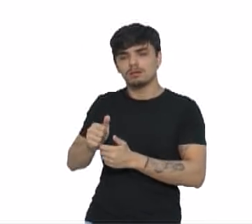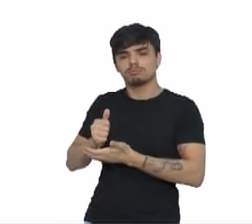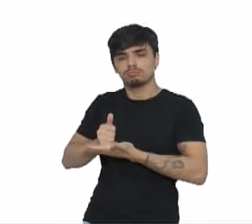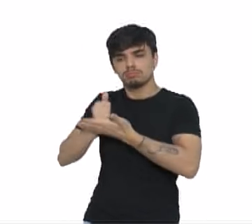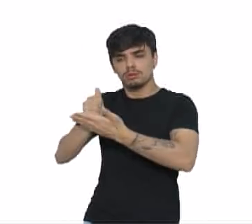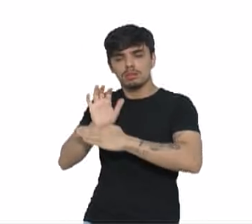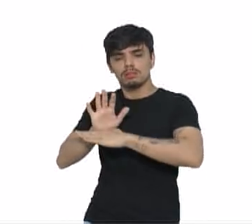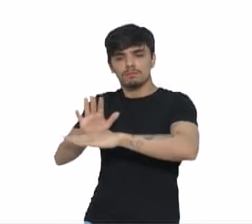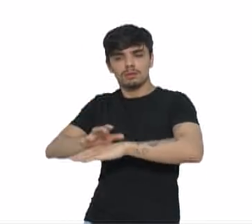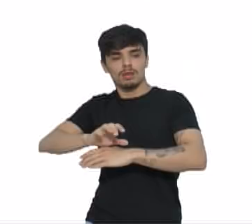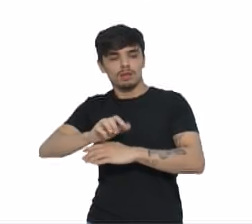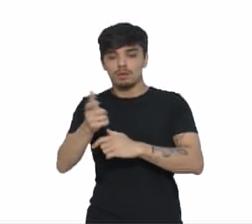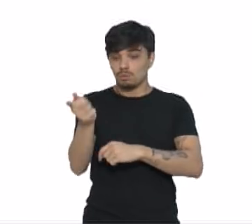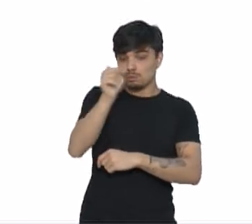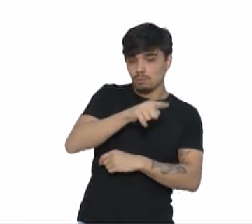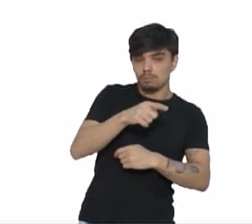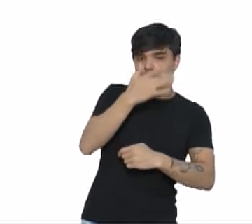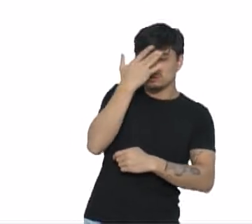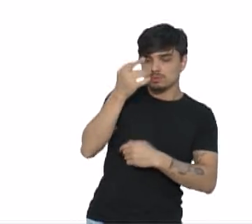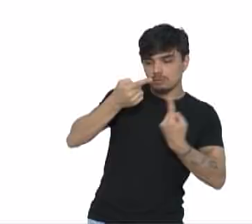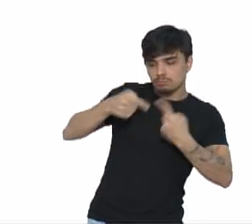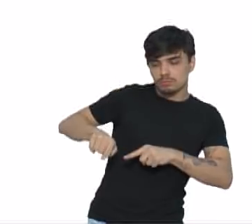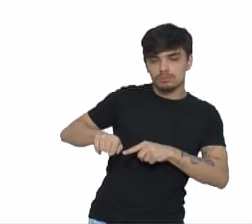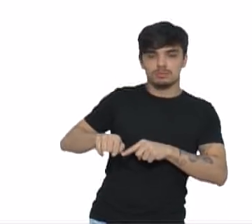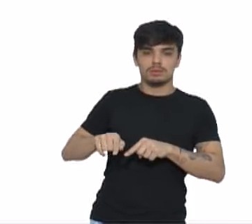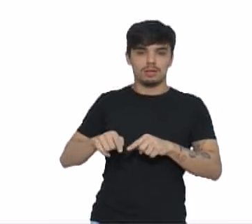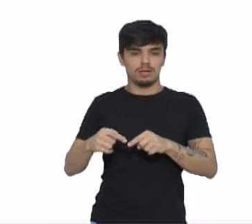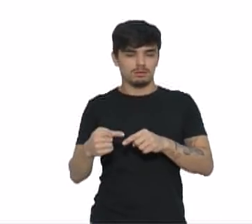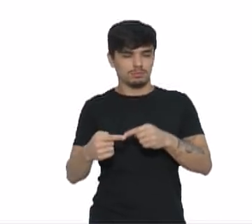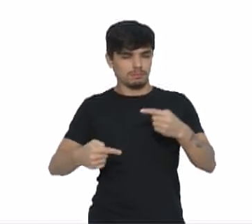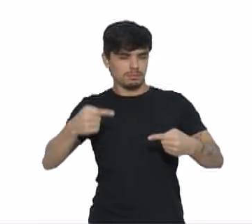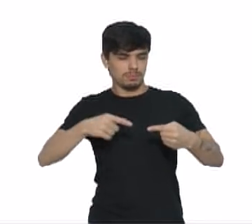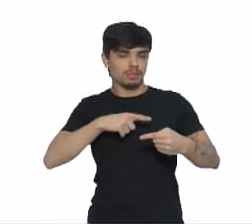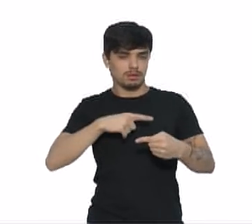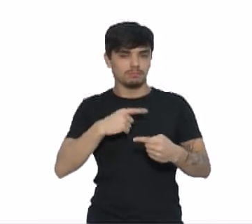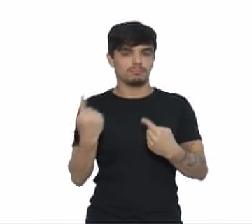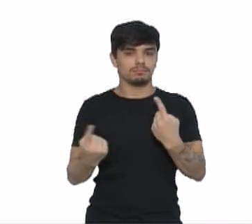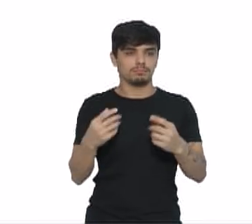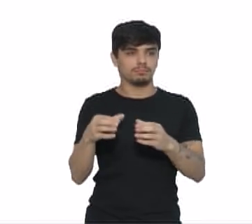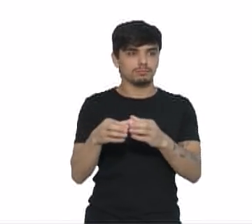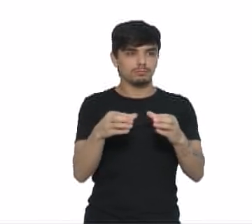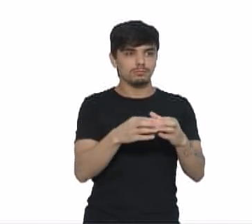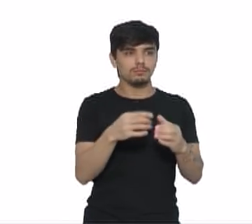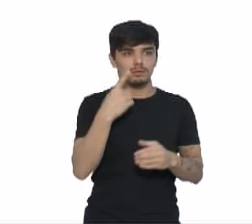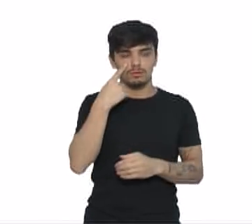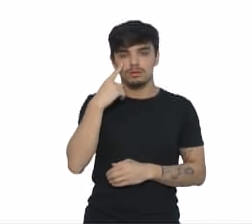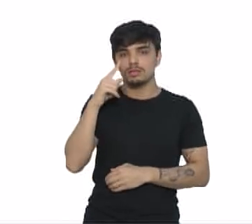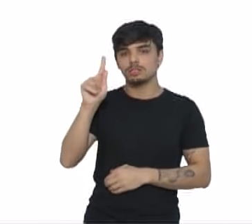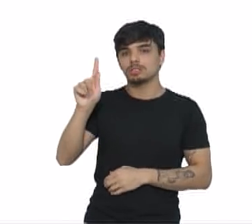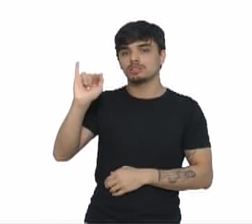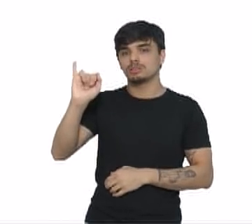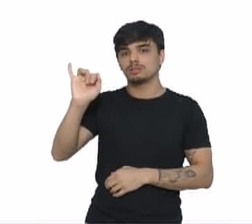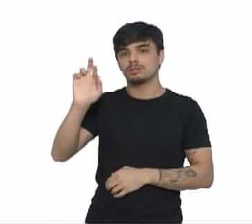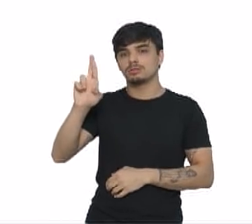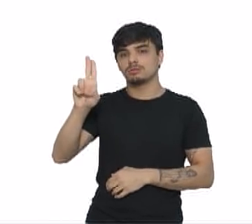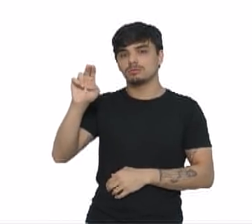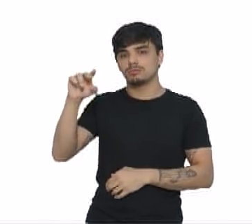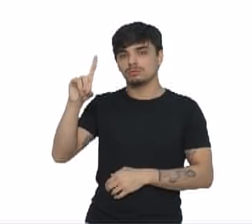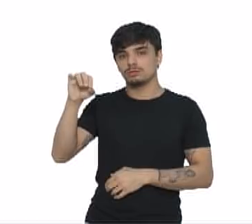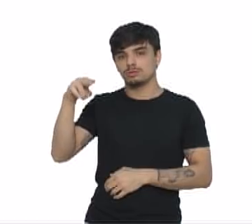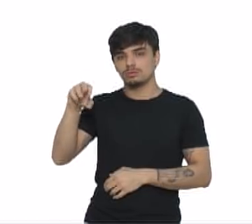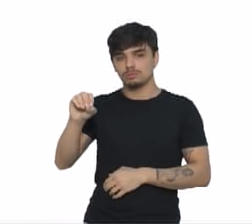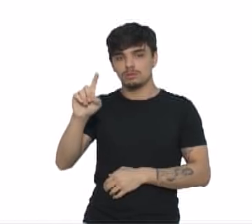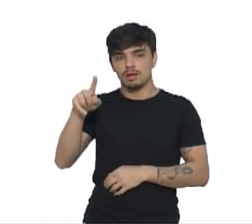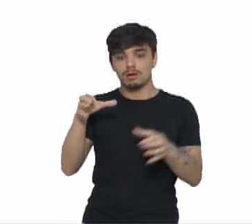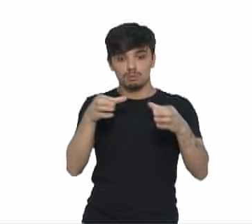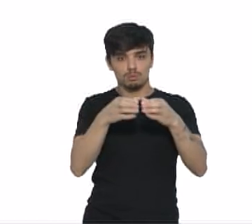rei ou estudar várias alternativas. O primeiro grupo que se funda aqui é os girondinos. Esse